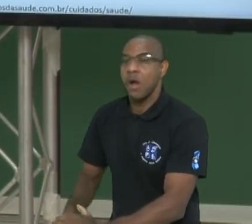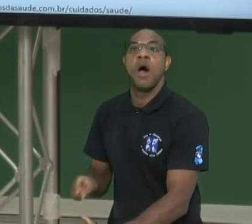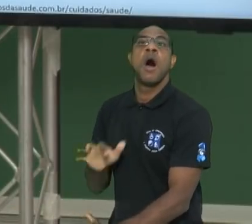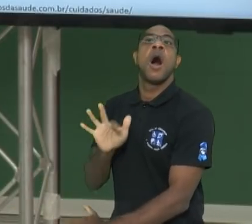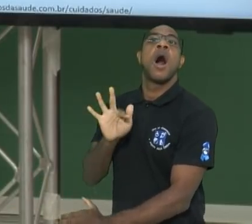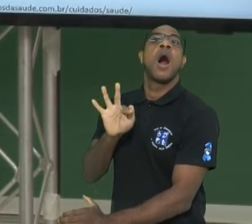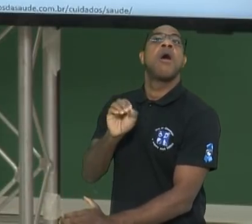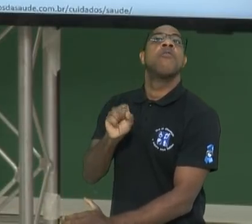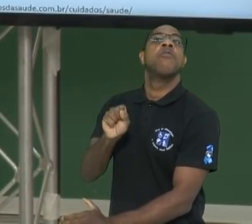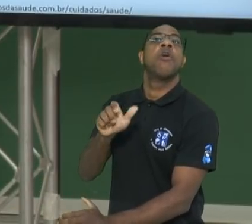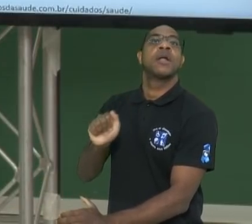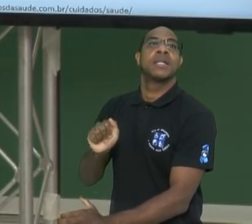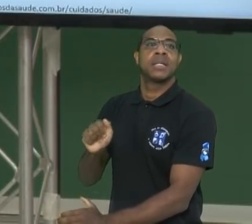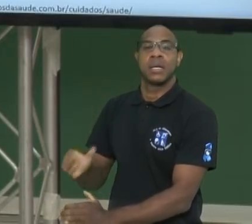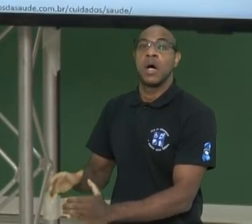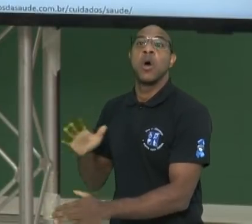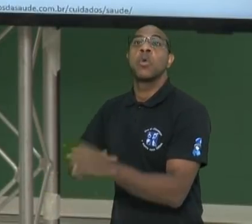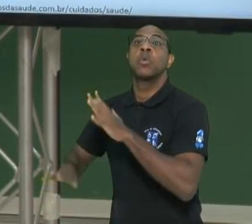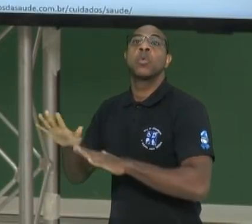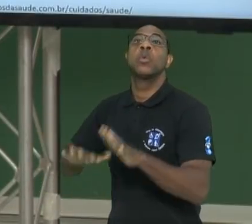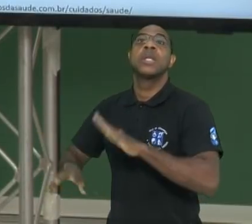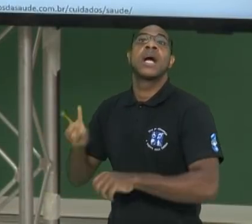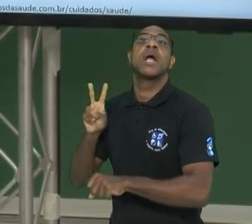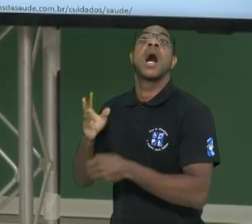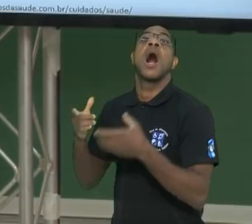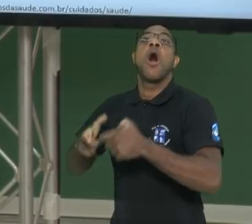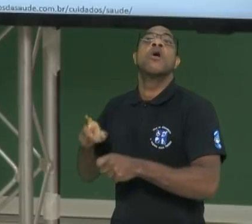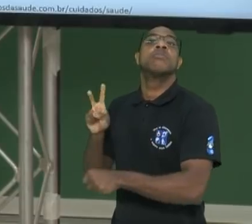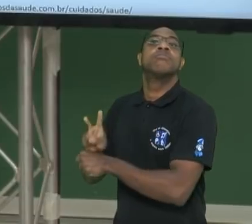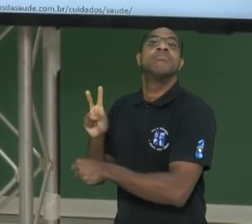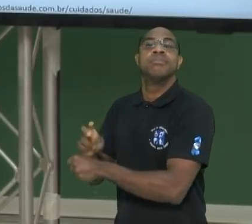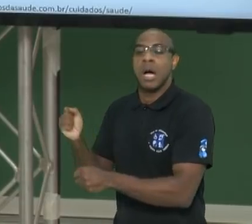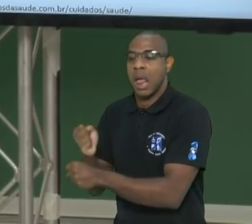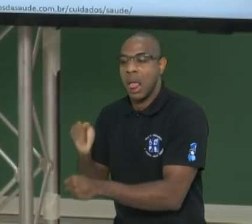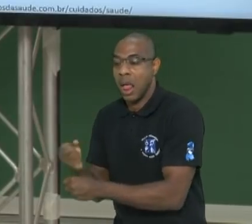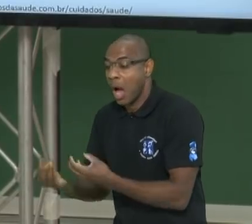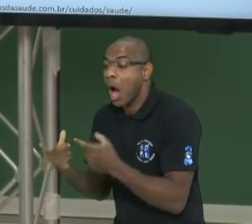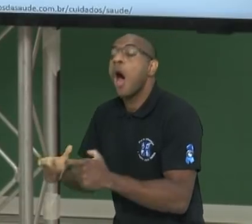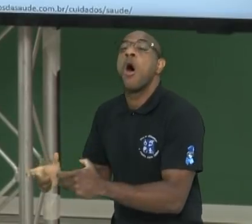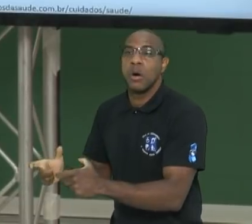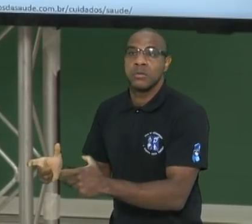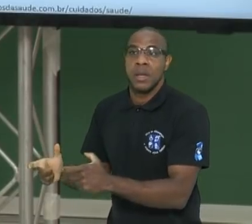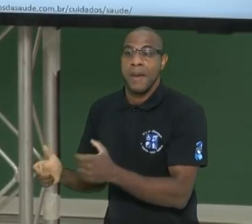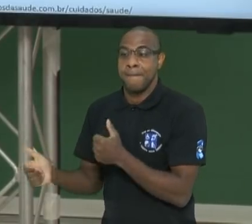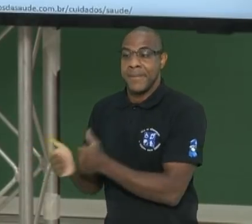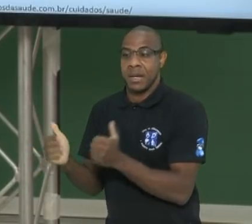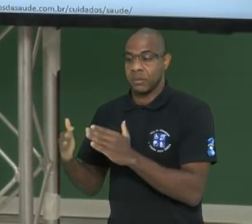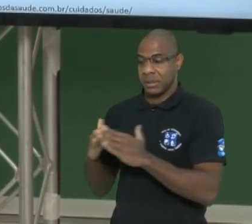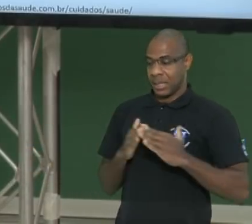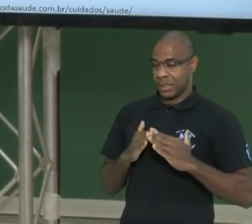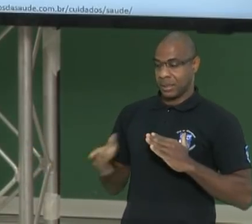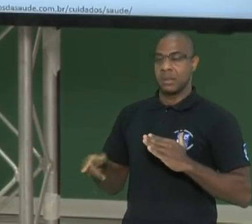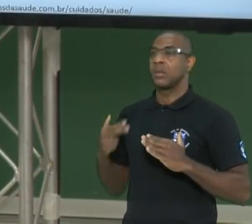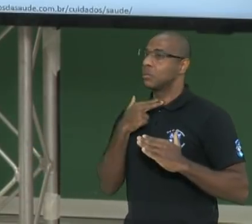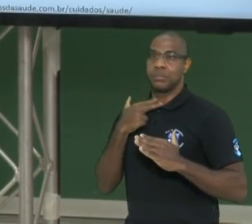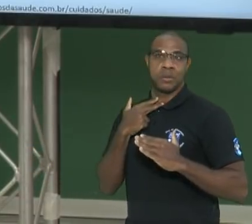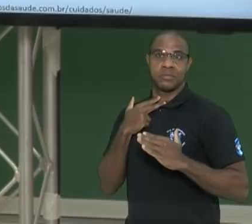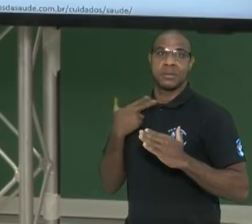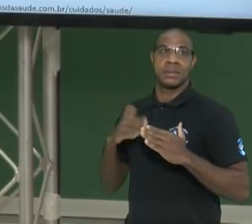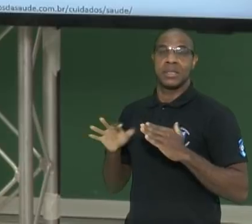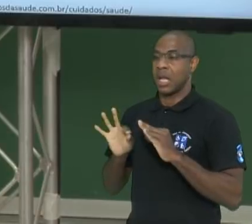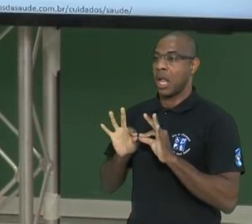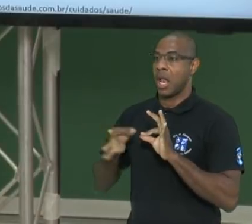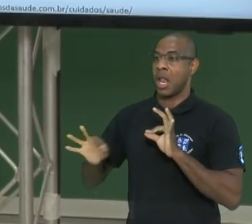cuidado aonde é construída essa fossa, porque os dejetos, as fezes que podem ou não estar contaminadas com doenças,